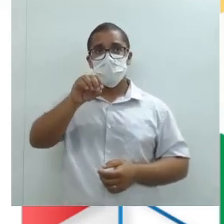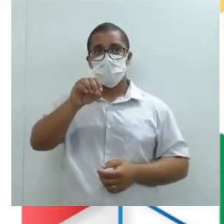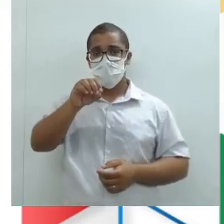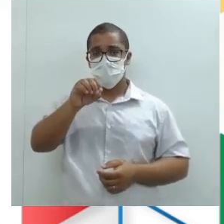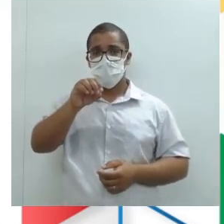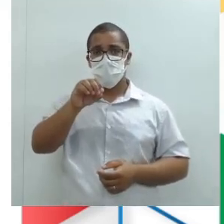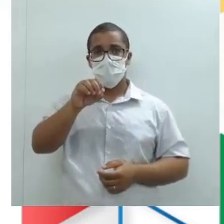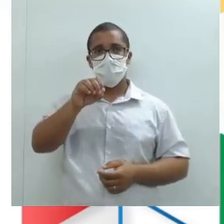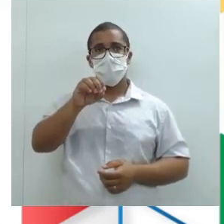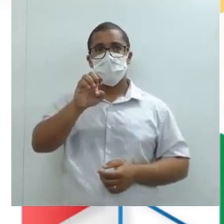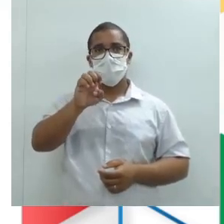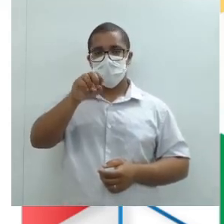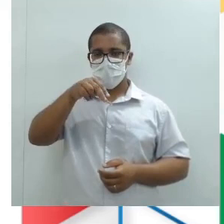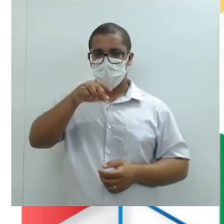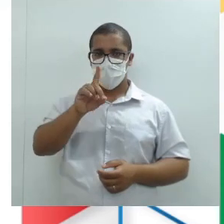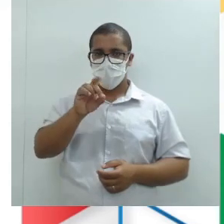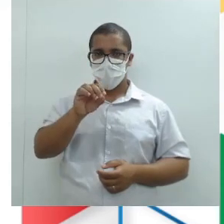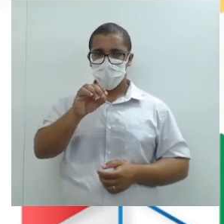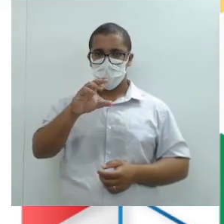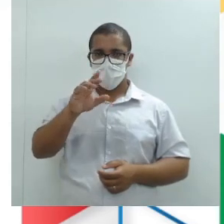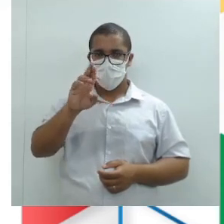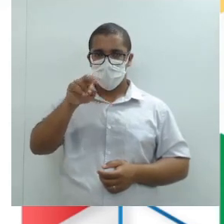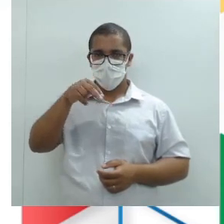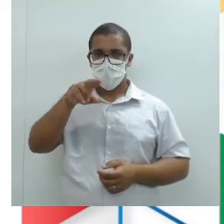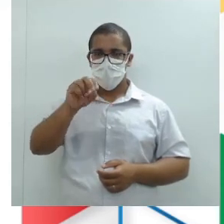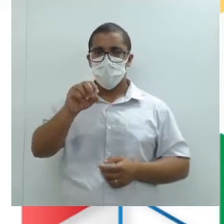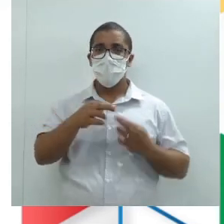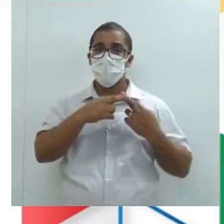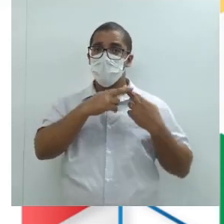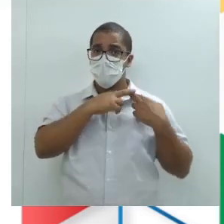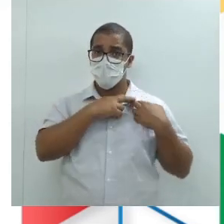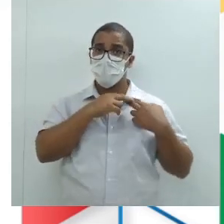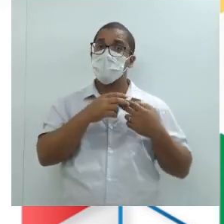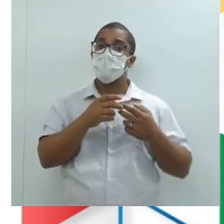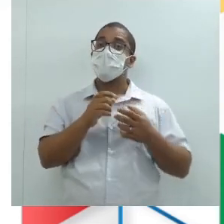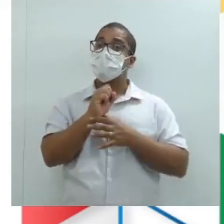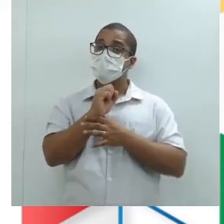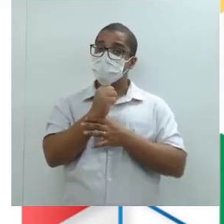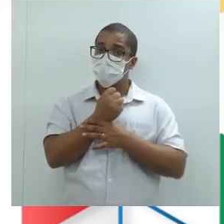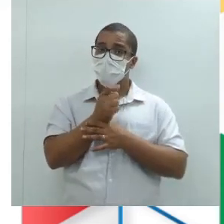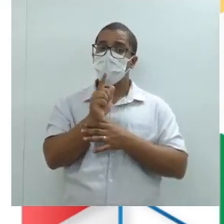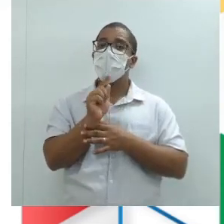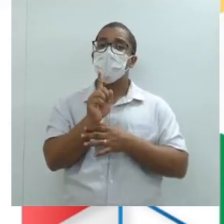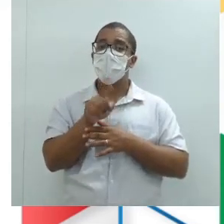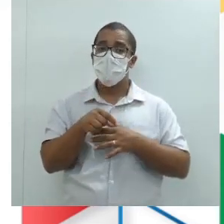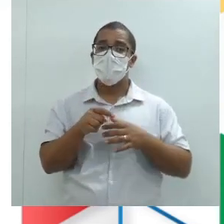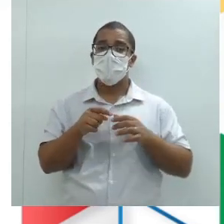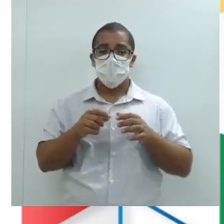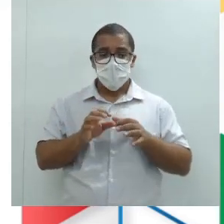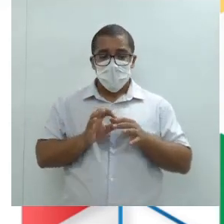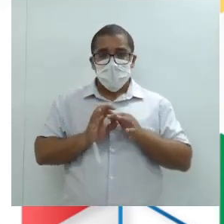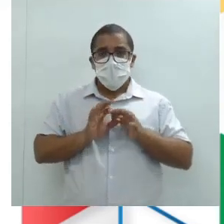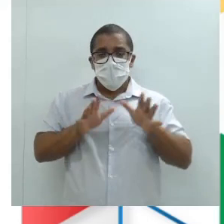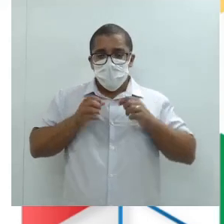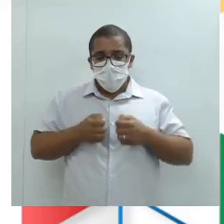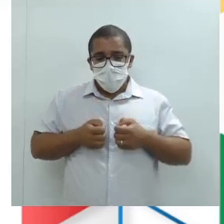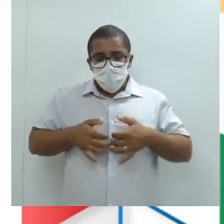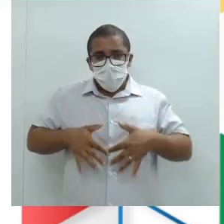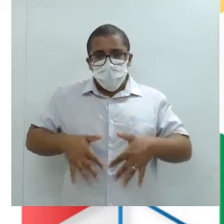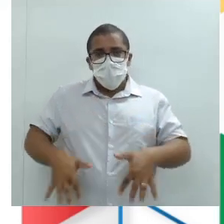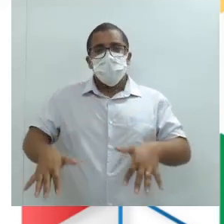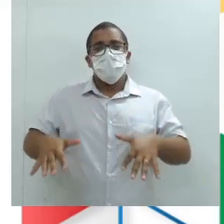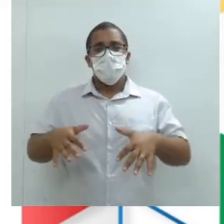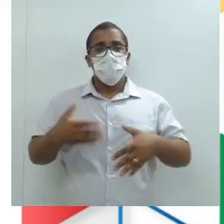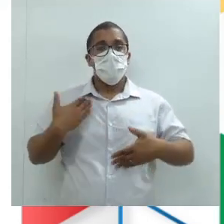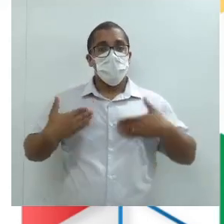sistema que vai ser responsável por garantir a liberação dos hormônios em nosso corpo,